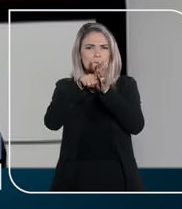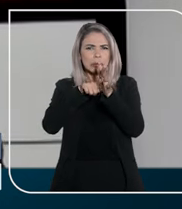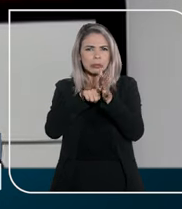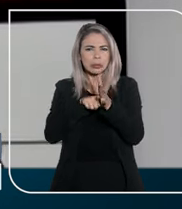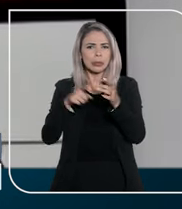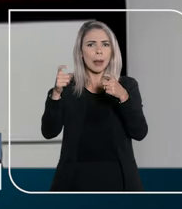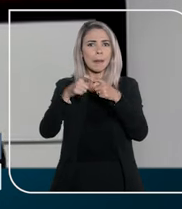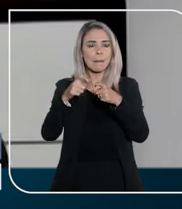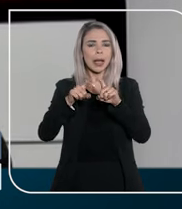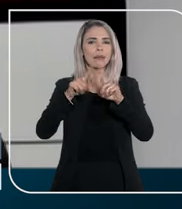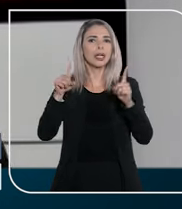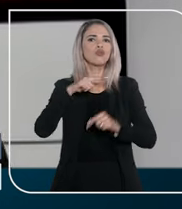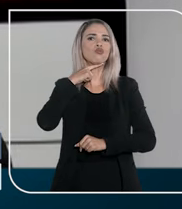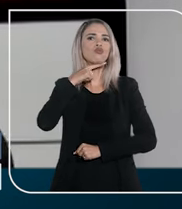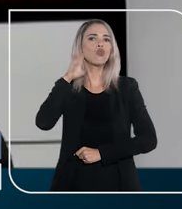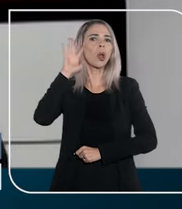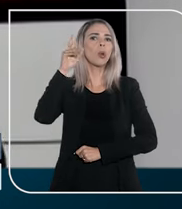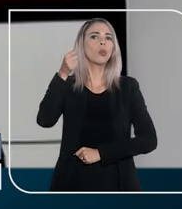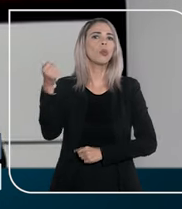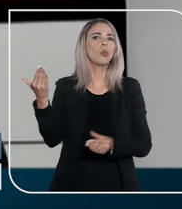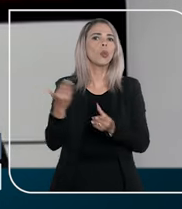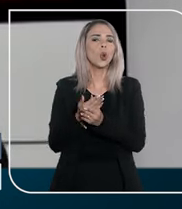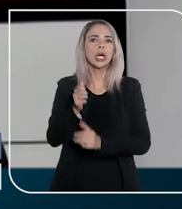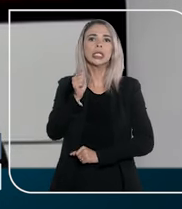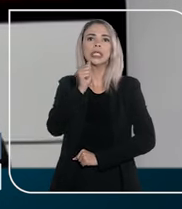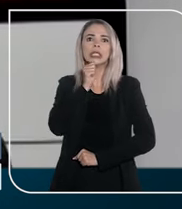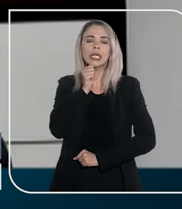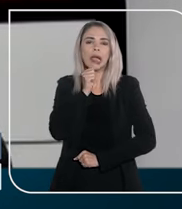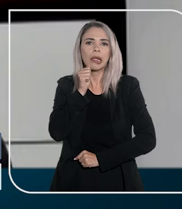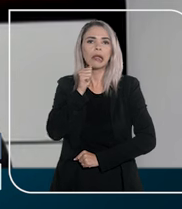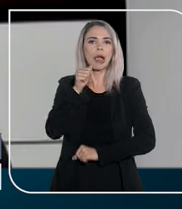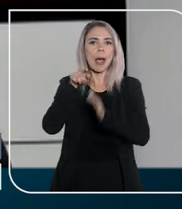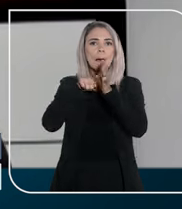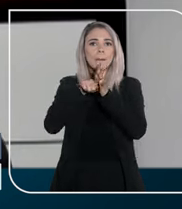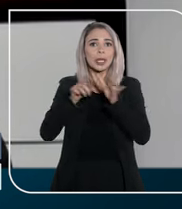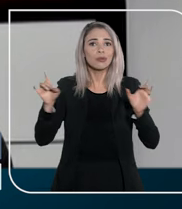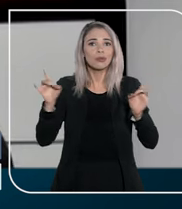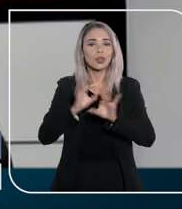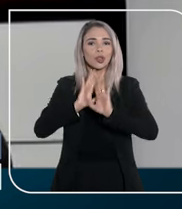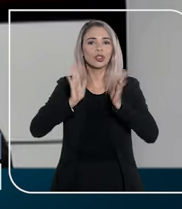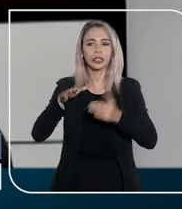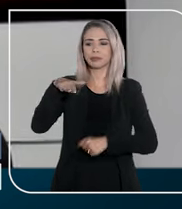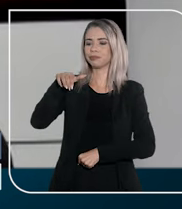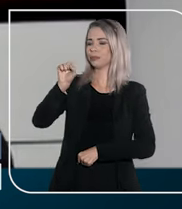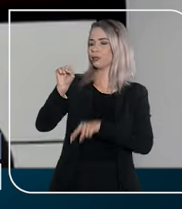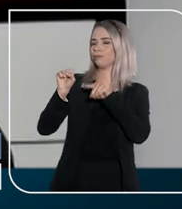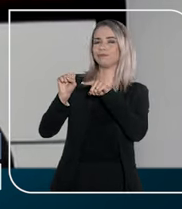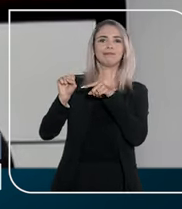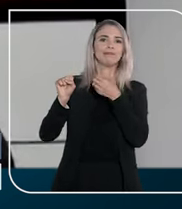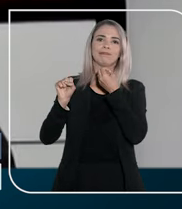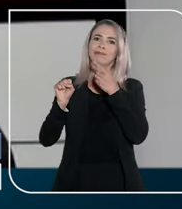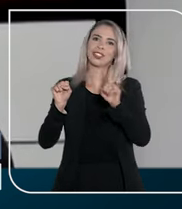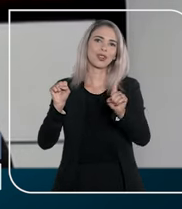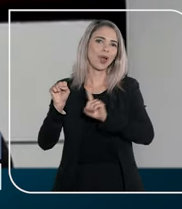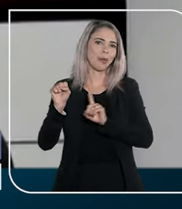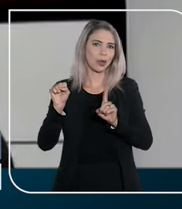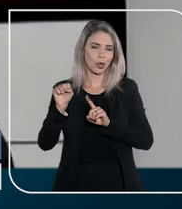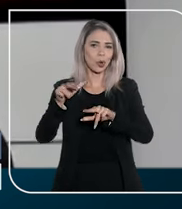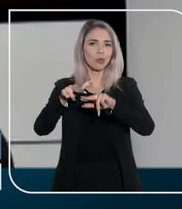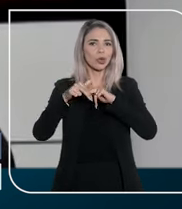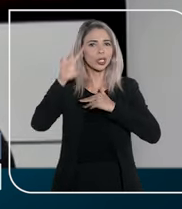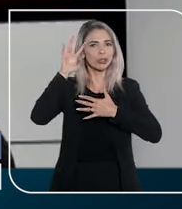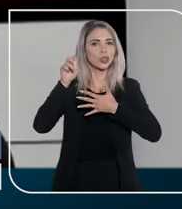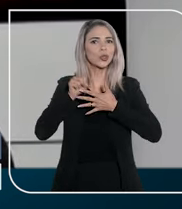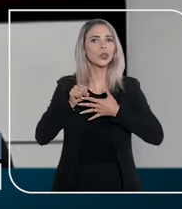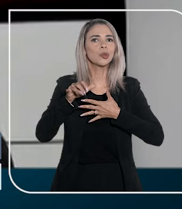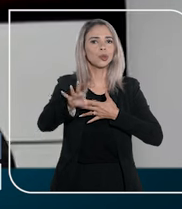chegar na solução deste processo sem a realização dela, o mandado de segurança não é a via adequada. Por isso, a jurisprudência de